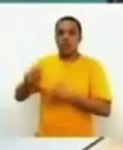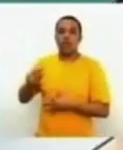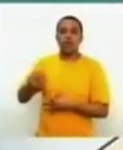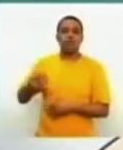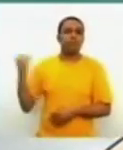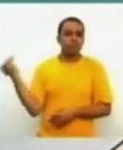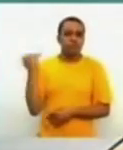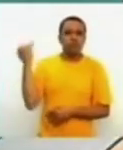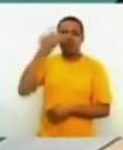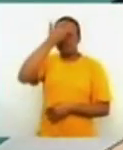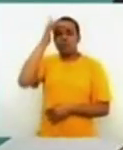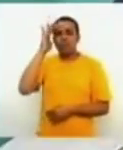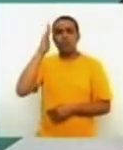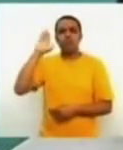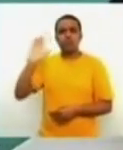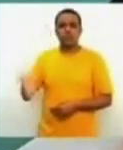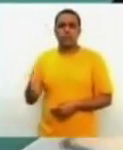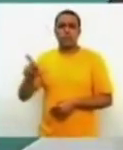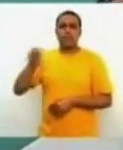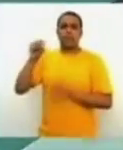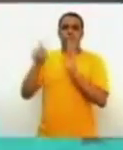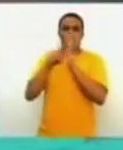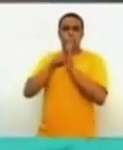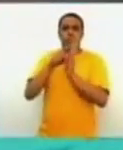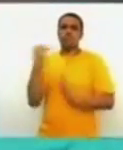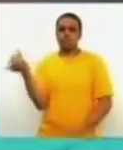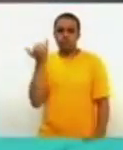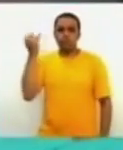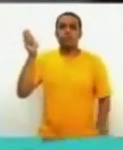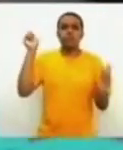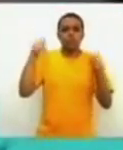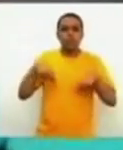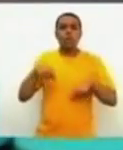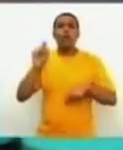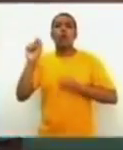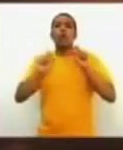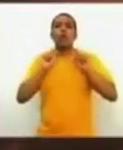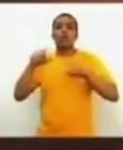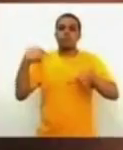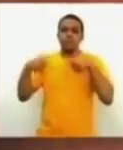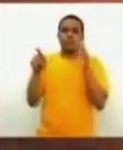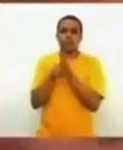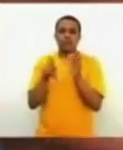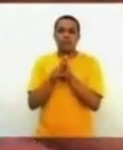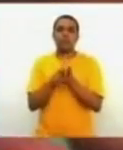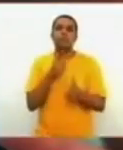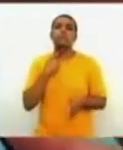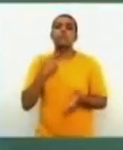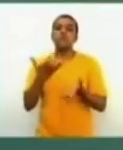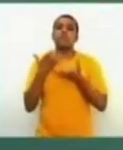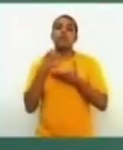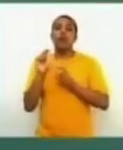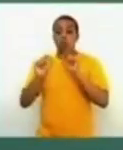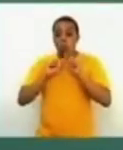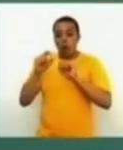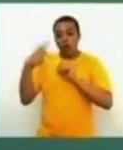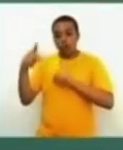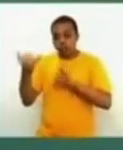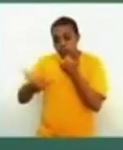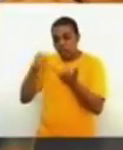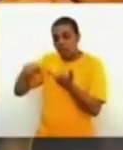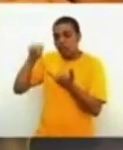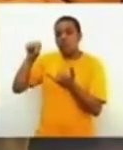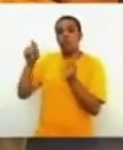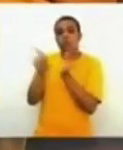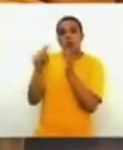as pessoas terem acesso até por uma questão de escolha, para ela poder escolher o tipo de atividade que ela quer fazer, o tipo de brinquedo que ela quer